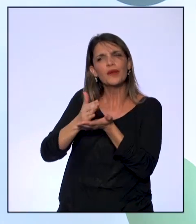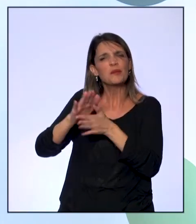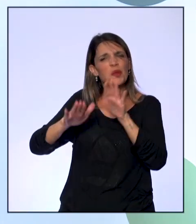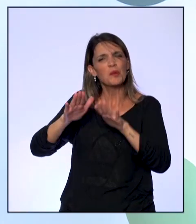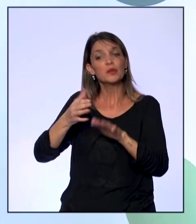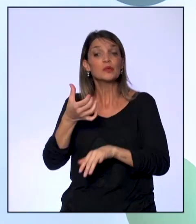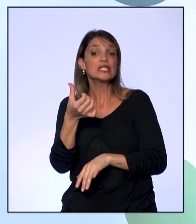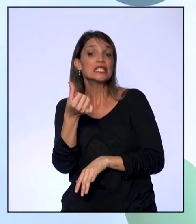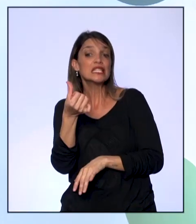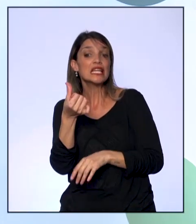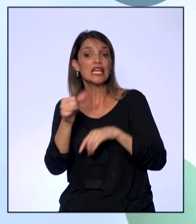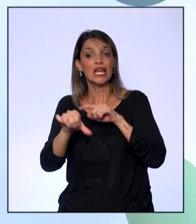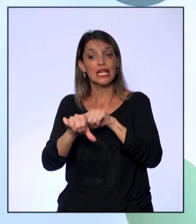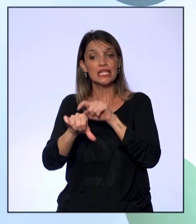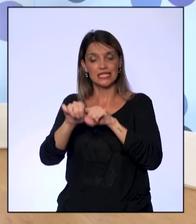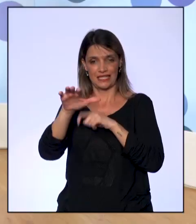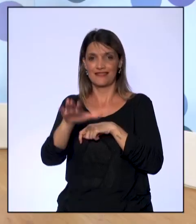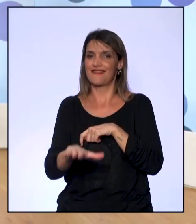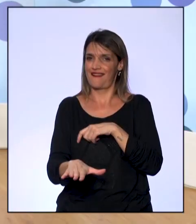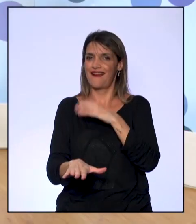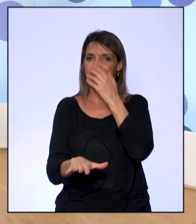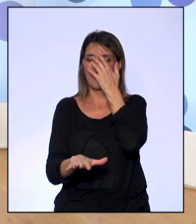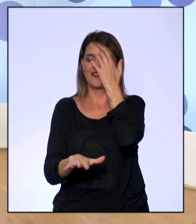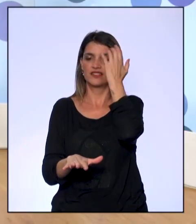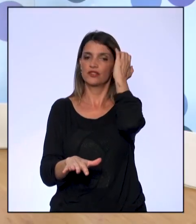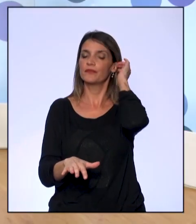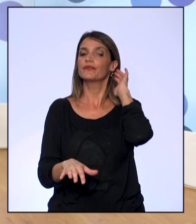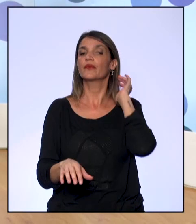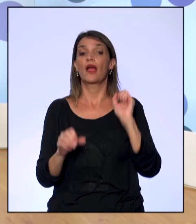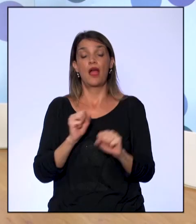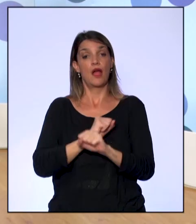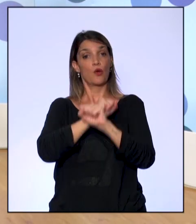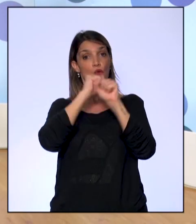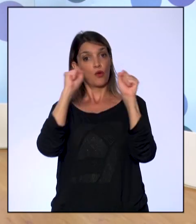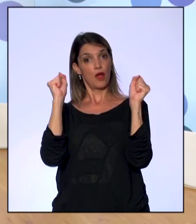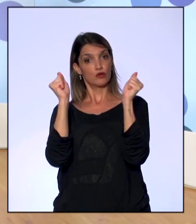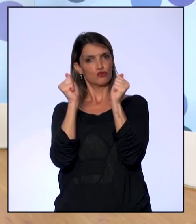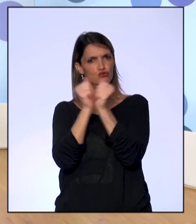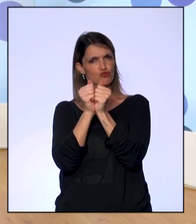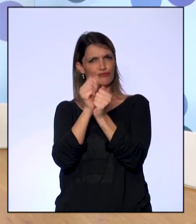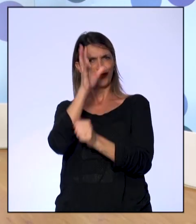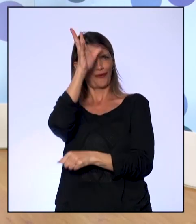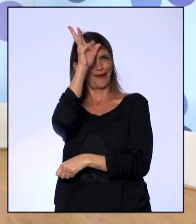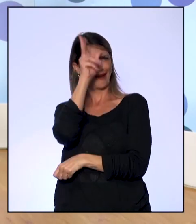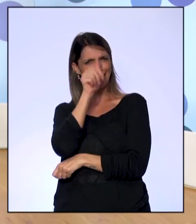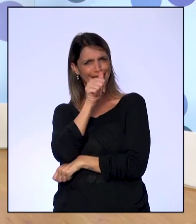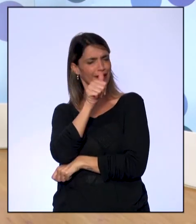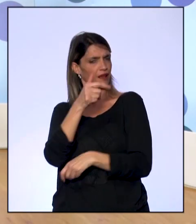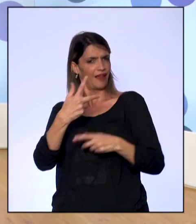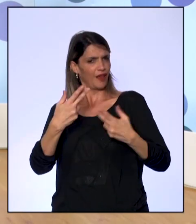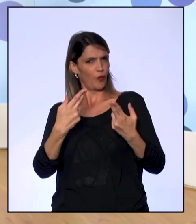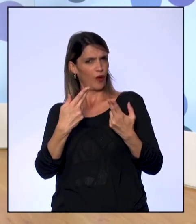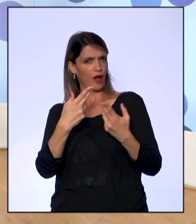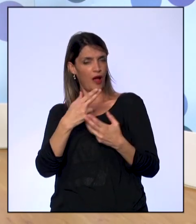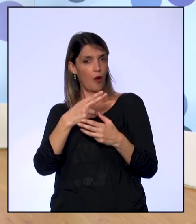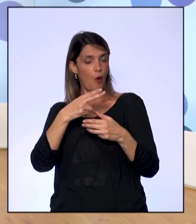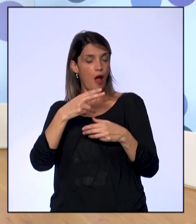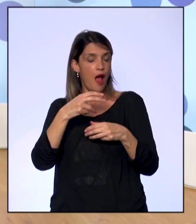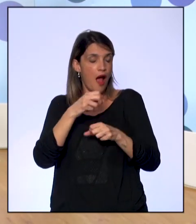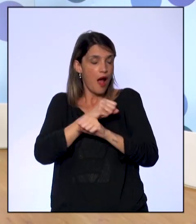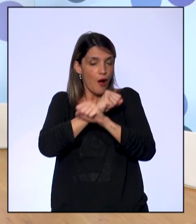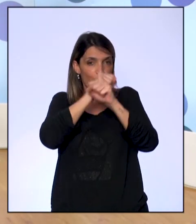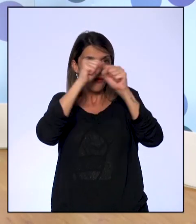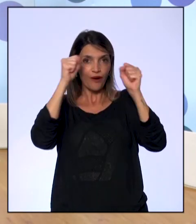animais se recolhe assim como você disse mal o acordar com as galinhas também é acordar cedo sim